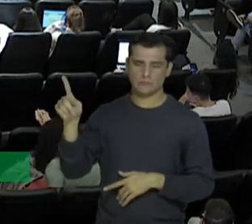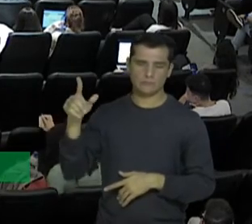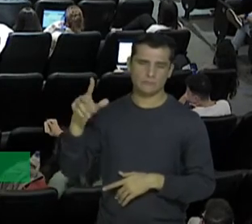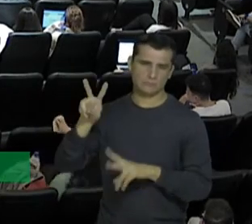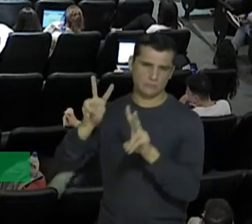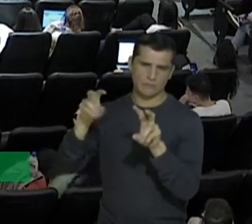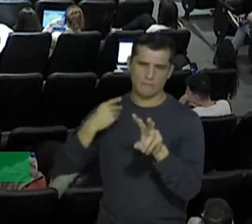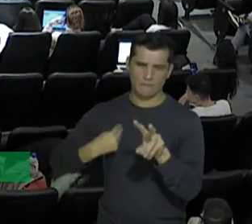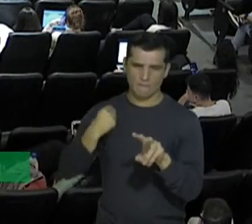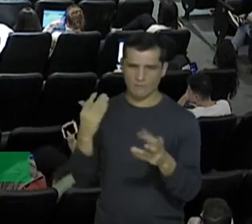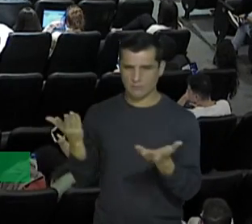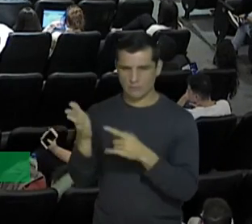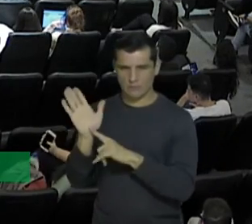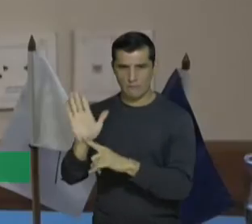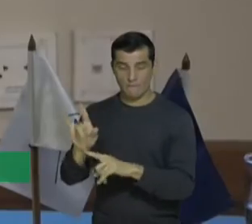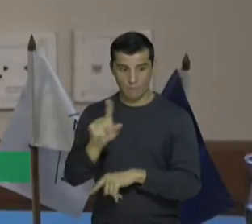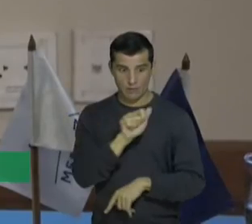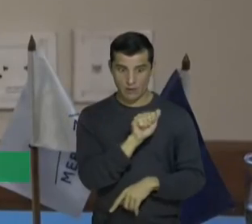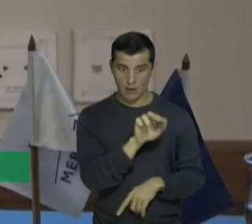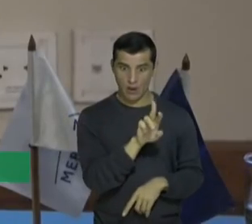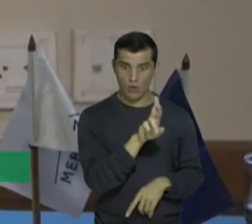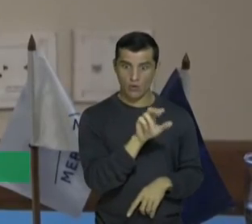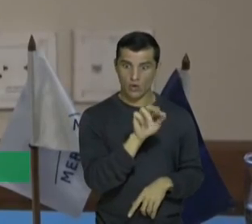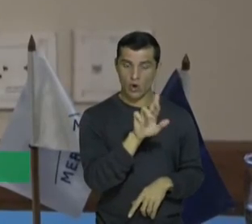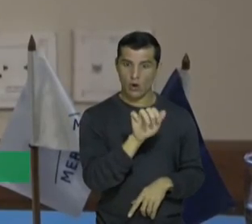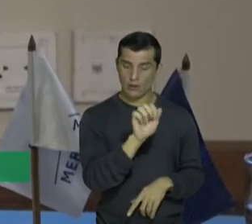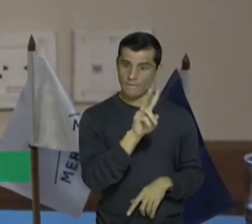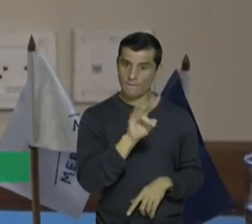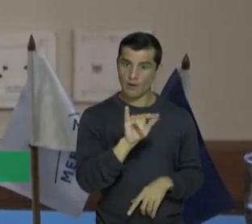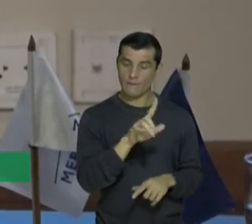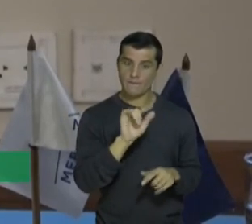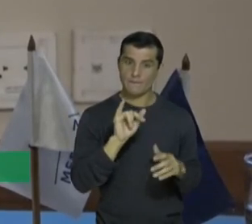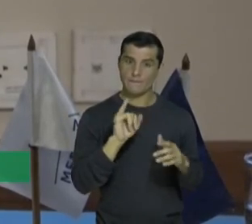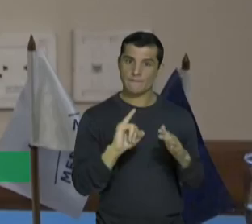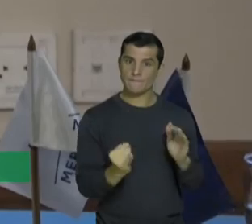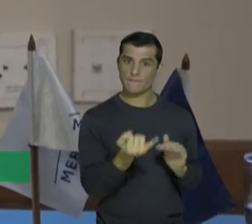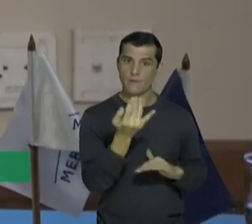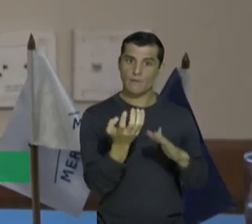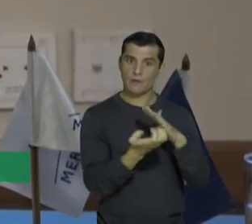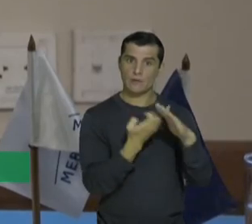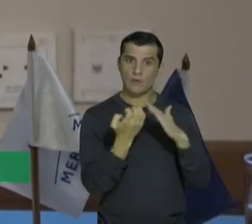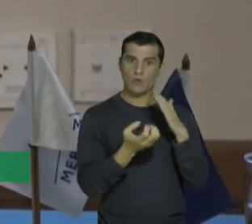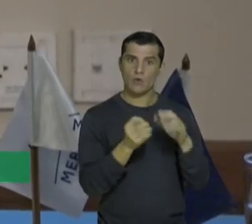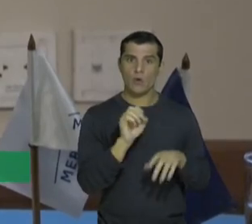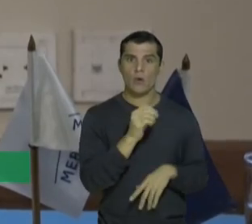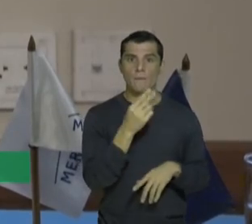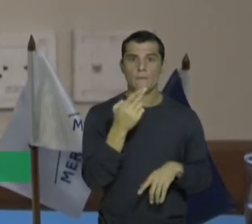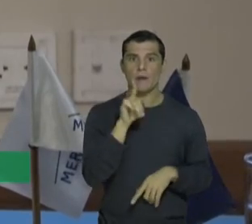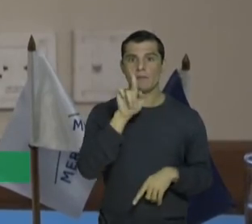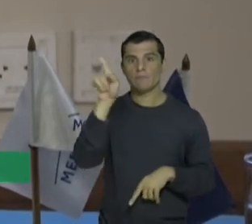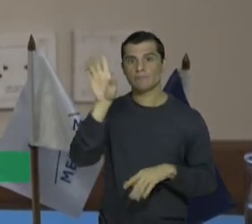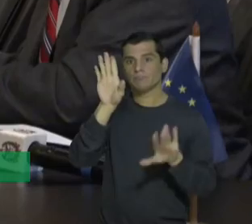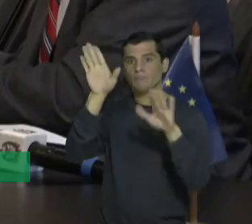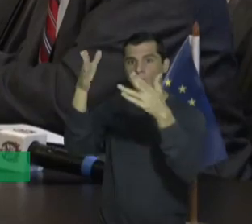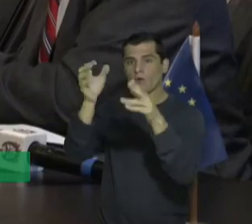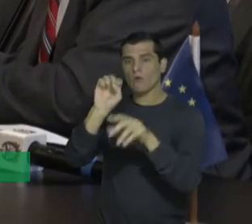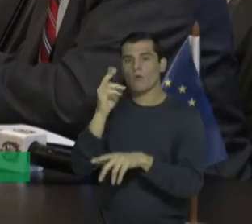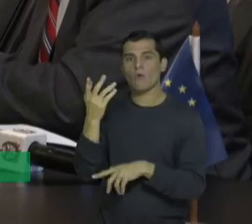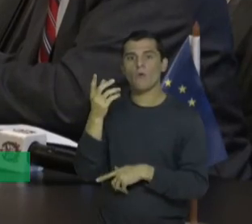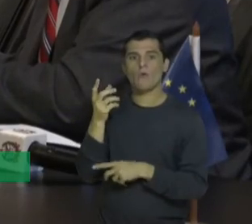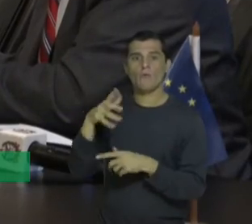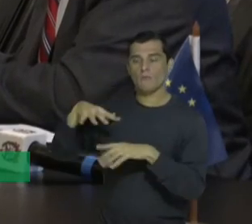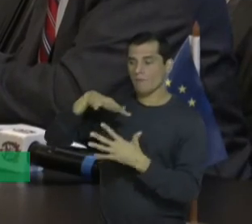vai tentar aproveitar algum nicho de mercado na Europa ou vai continuar vendendo pro resto do mundo se eles estão estudando isso